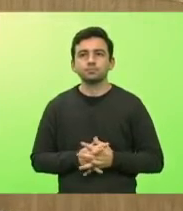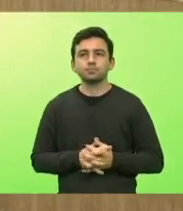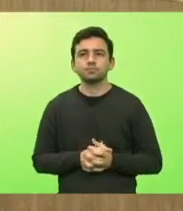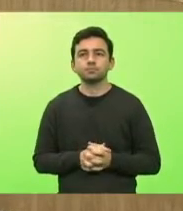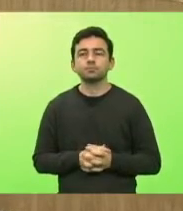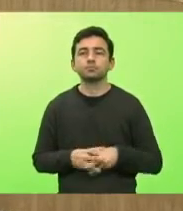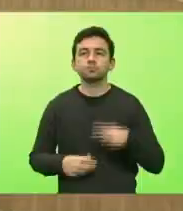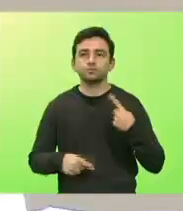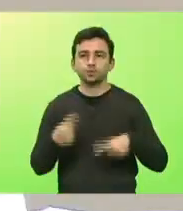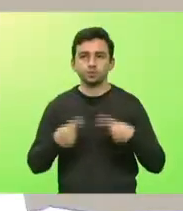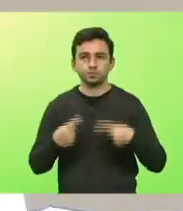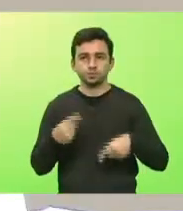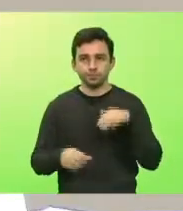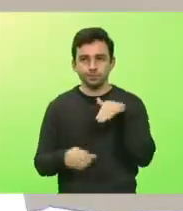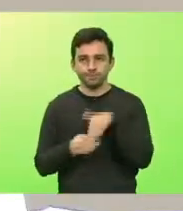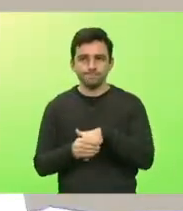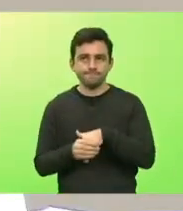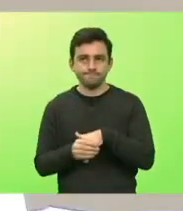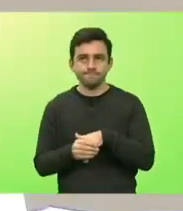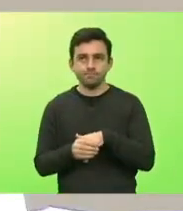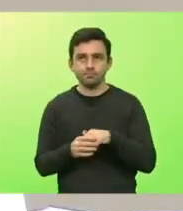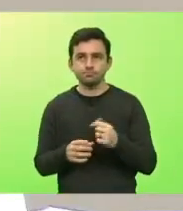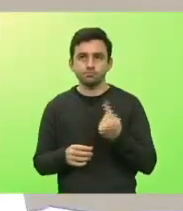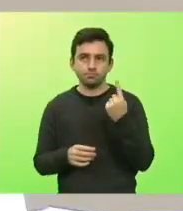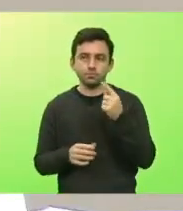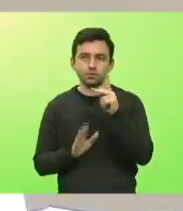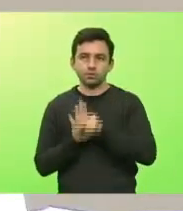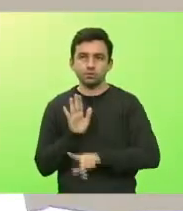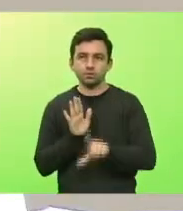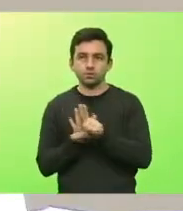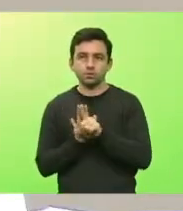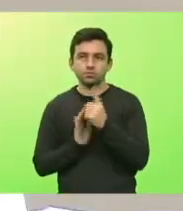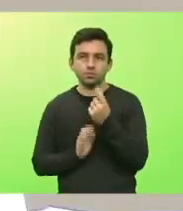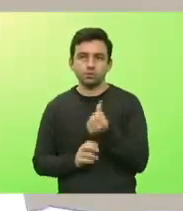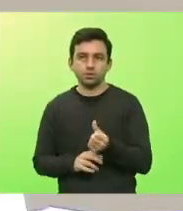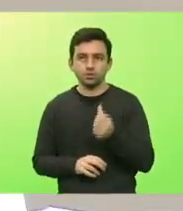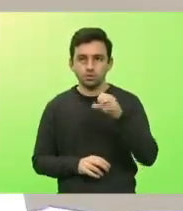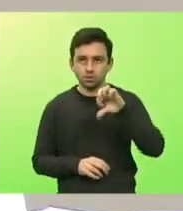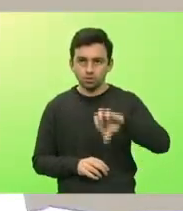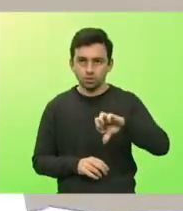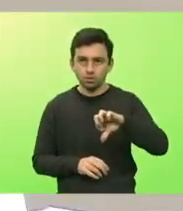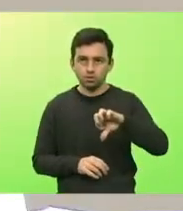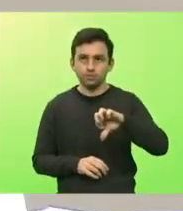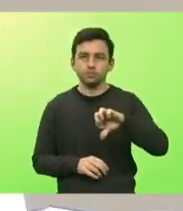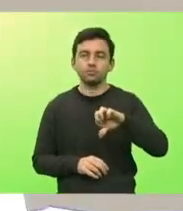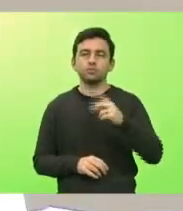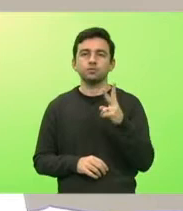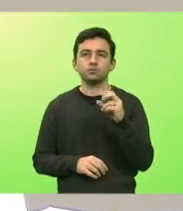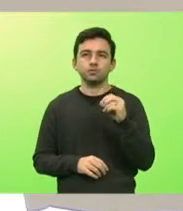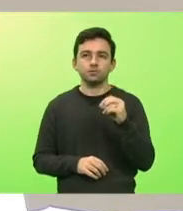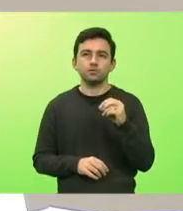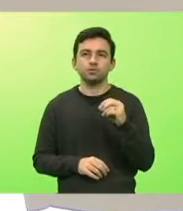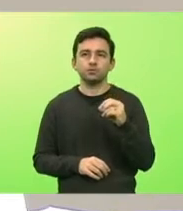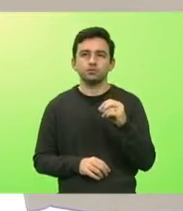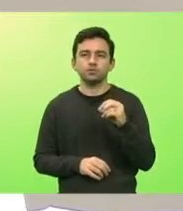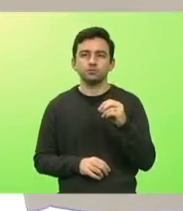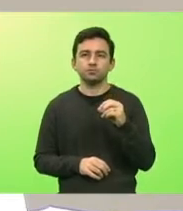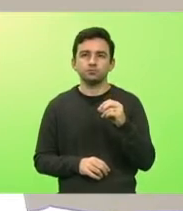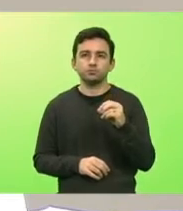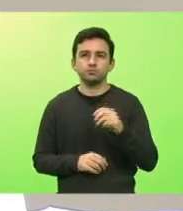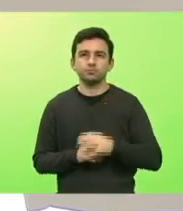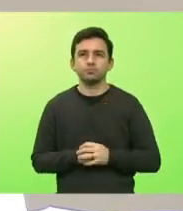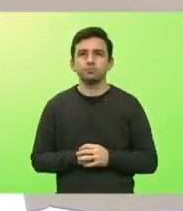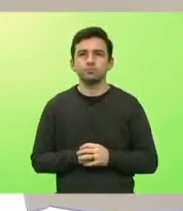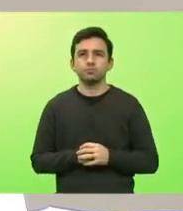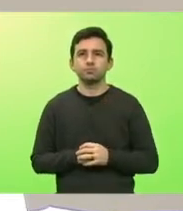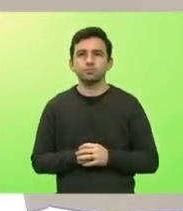Discussão e votação em turno único do projeto de lei 169.3/2020, autor deputado Maurício Scudillarc, regulamento o